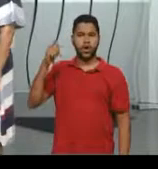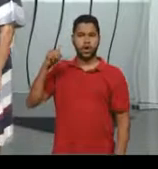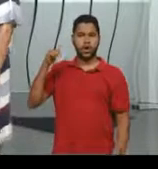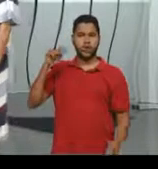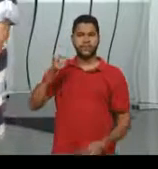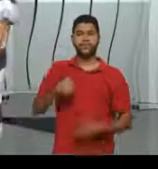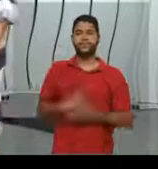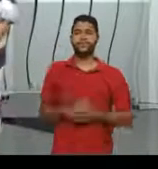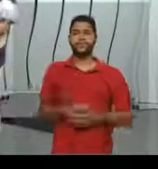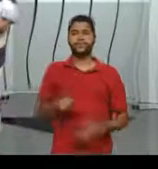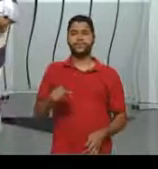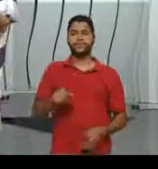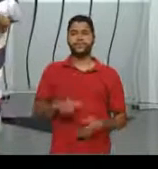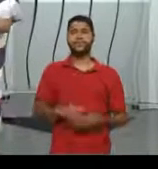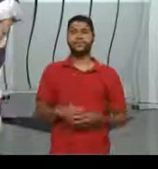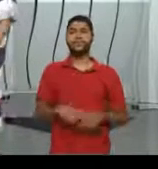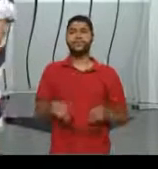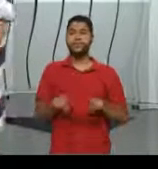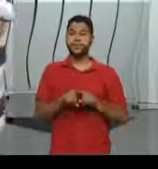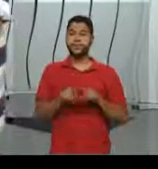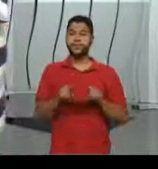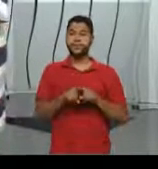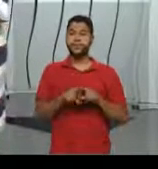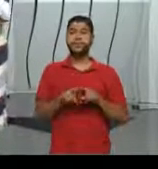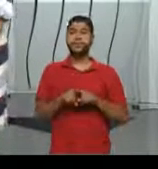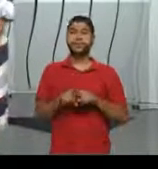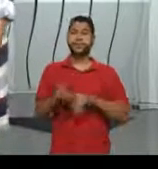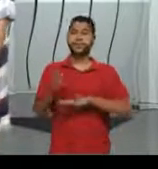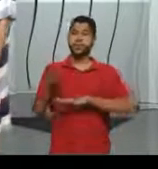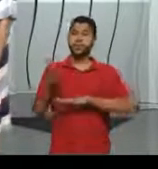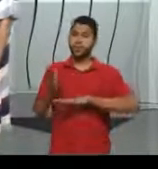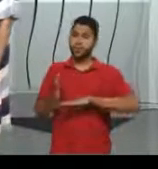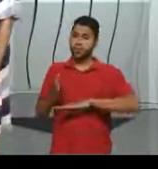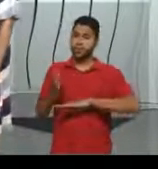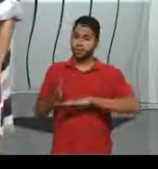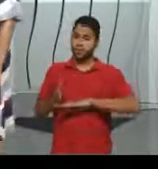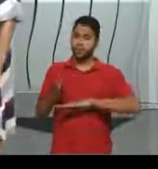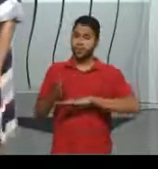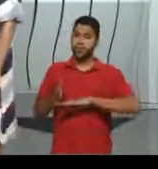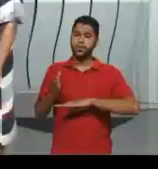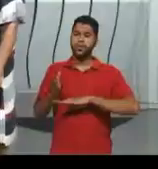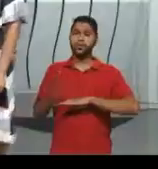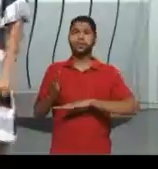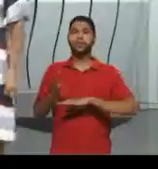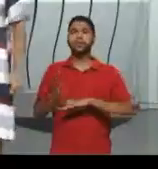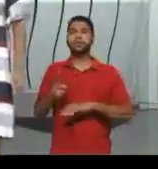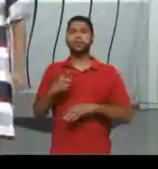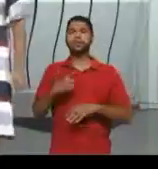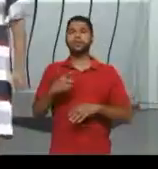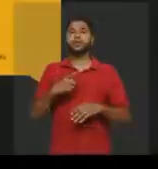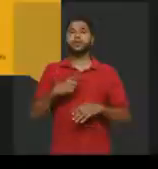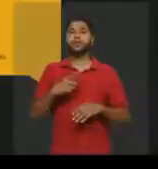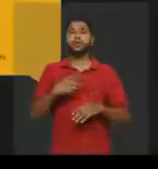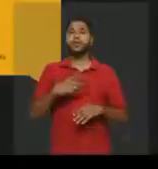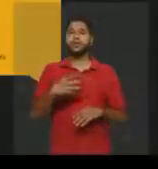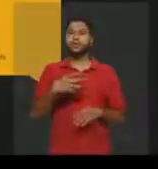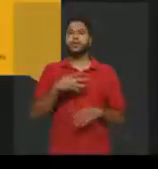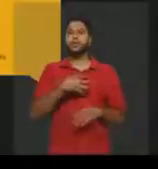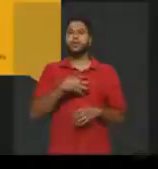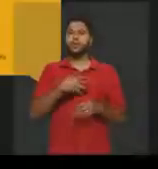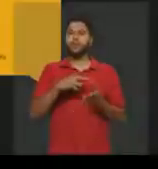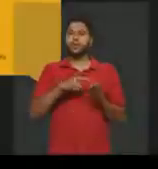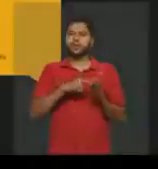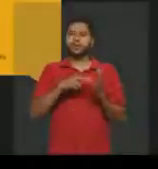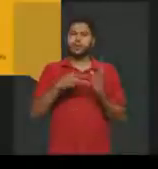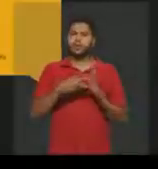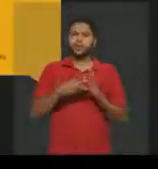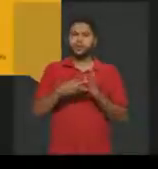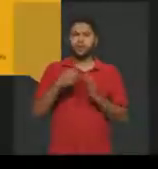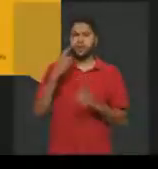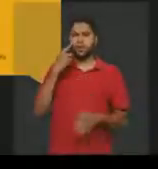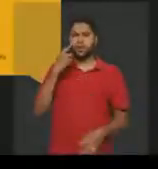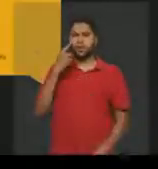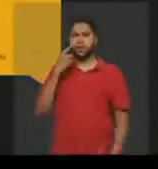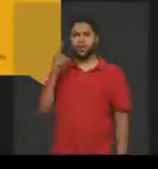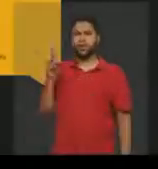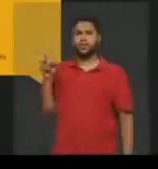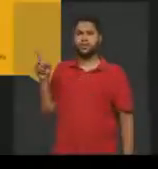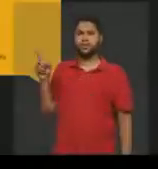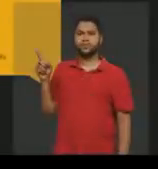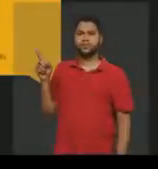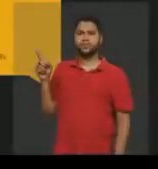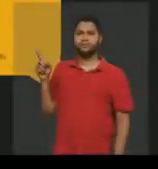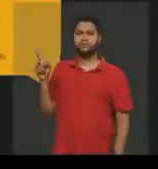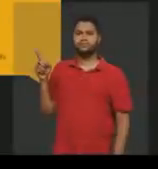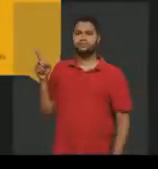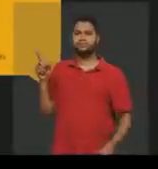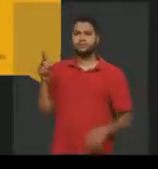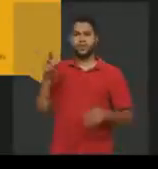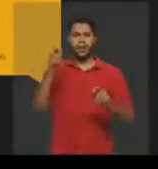E a arte contemporânea, né, que vai trazer como forma significante. Coloquei aqui para vocês um trabalho,